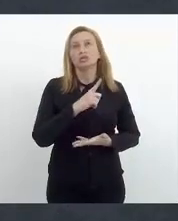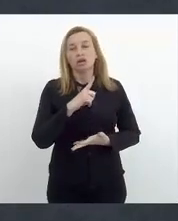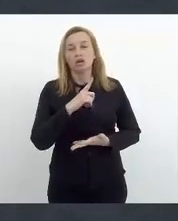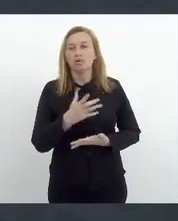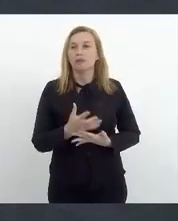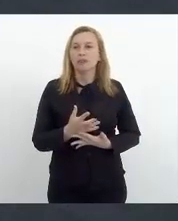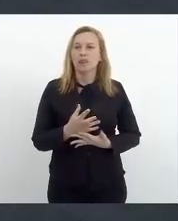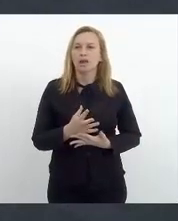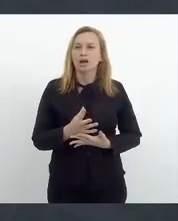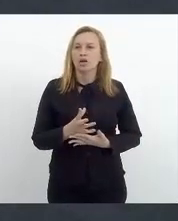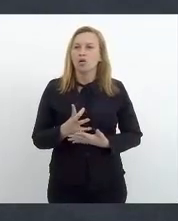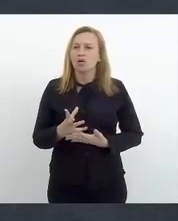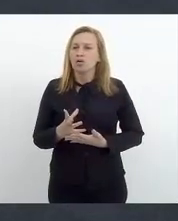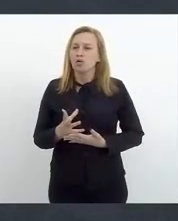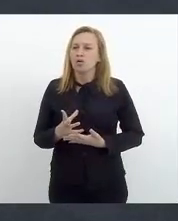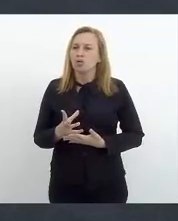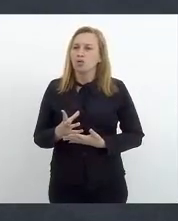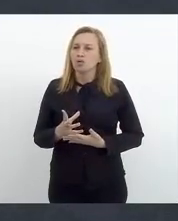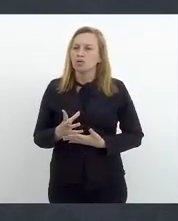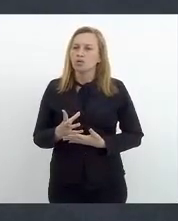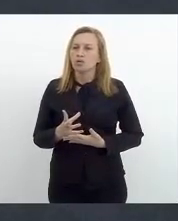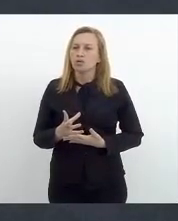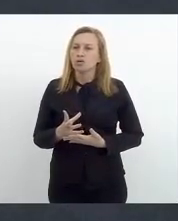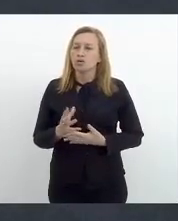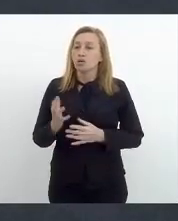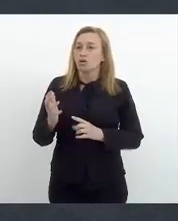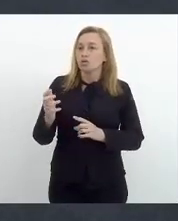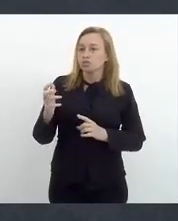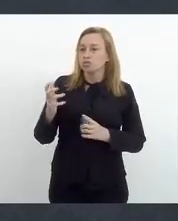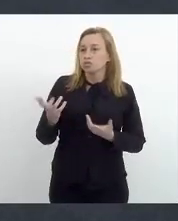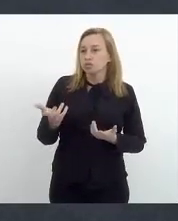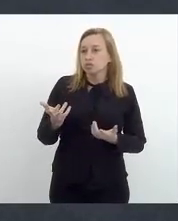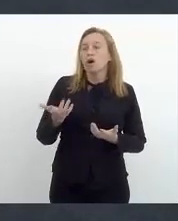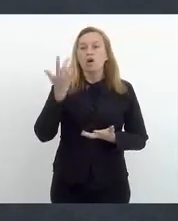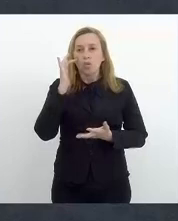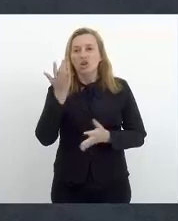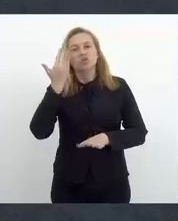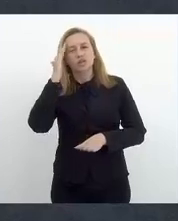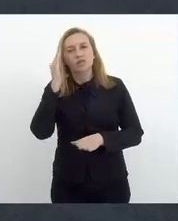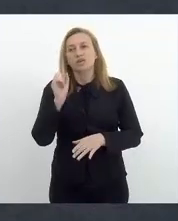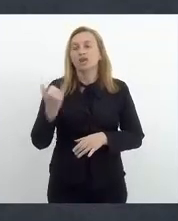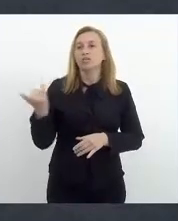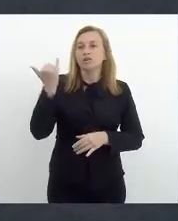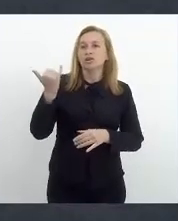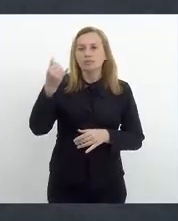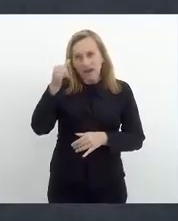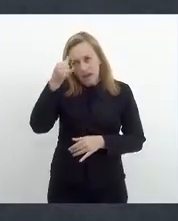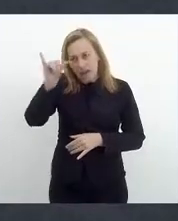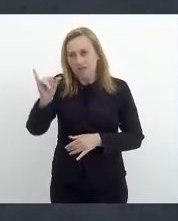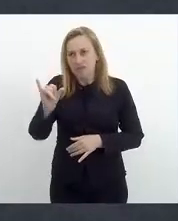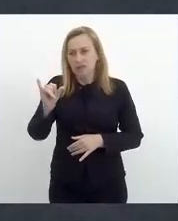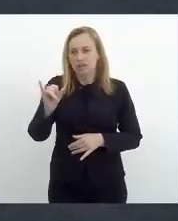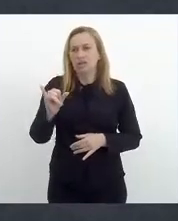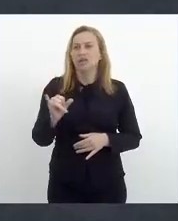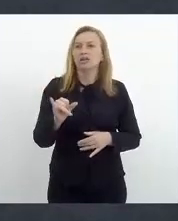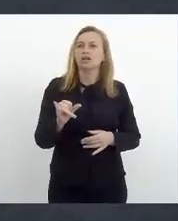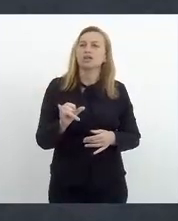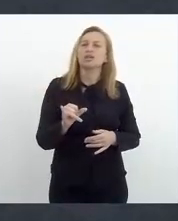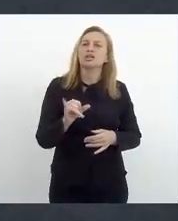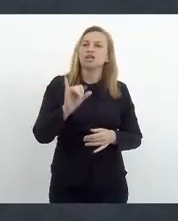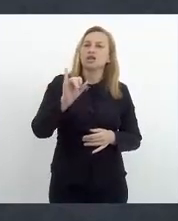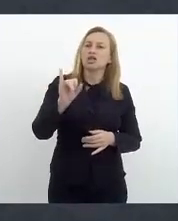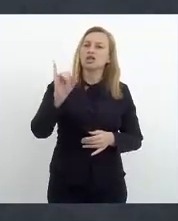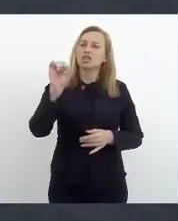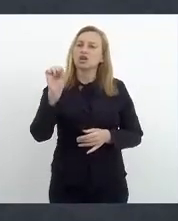como qualificados como assédio É acho que esse entendimento é importante para evitar a quebra de